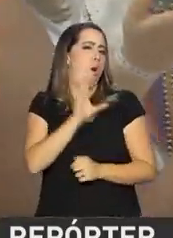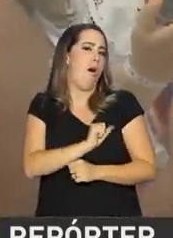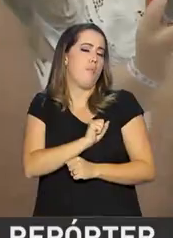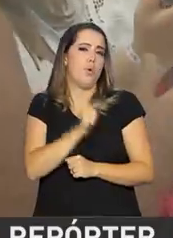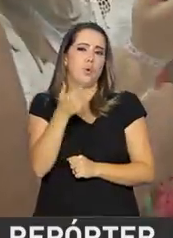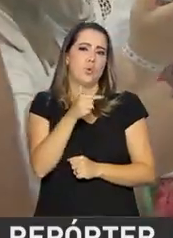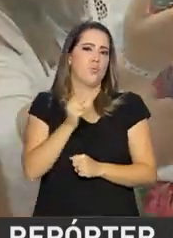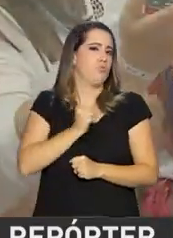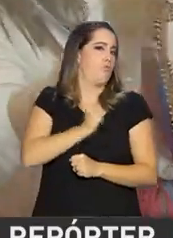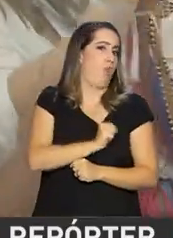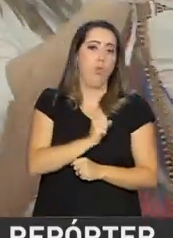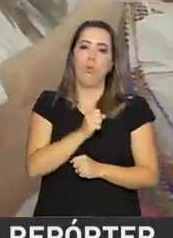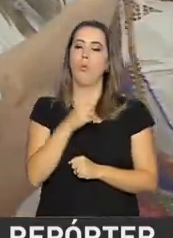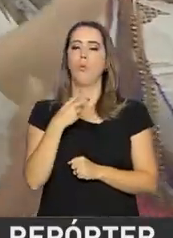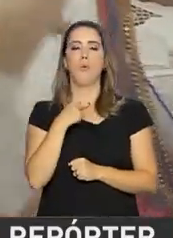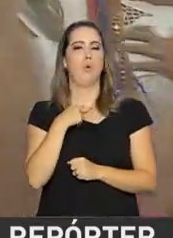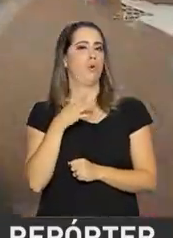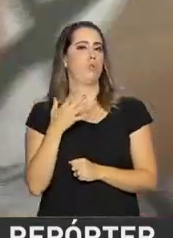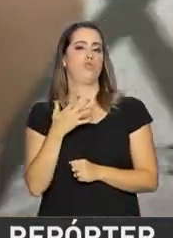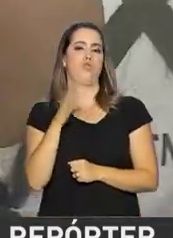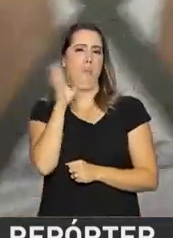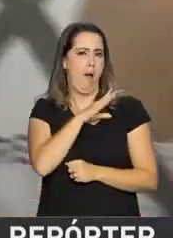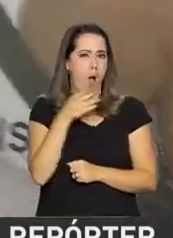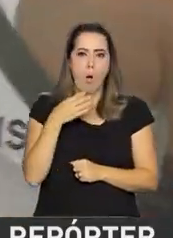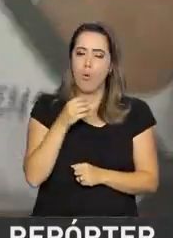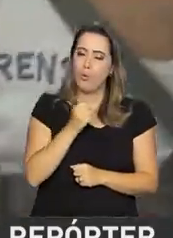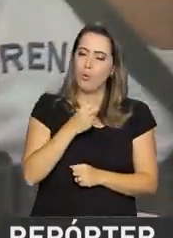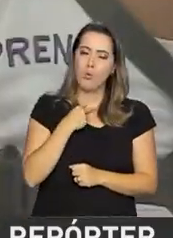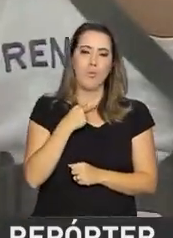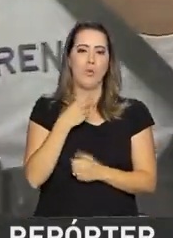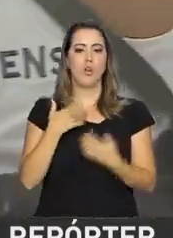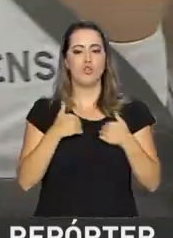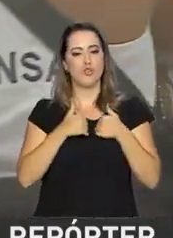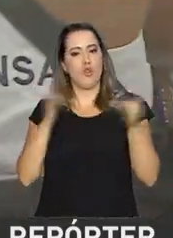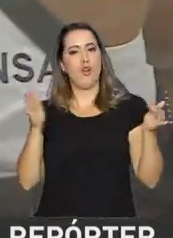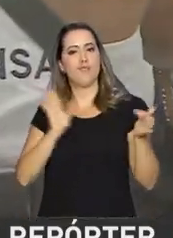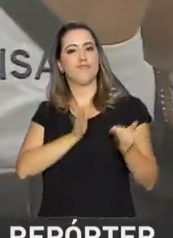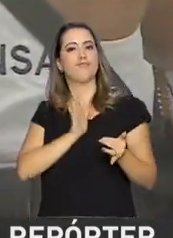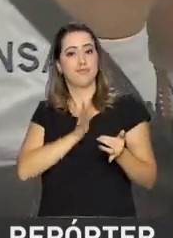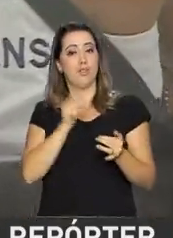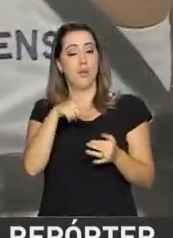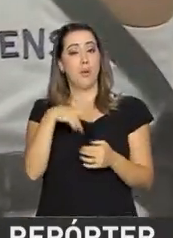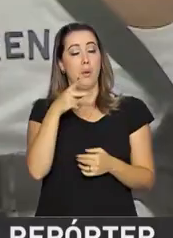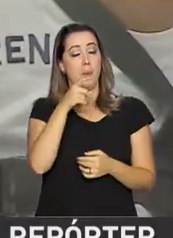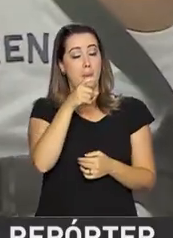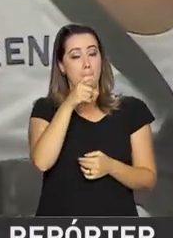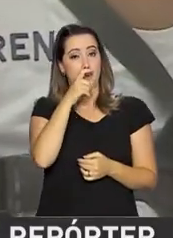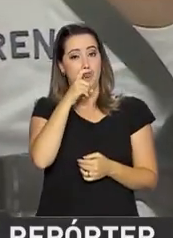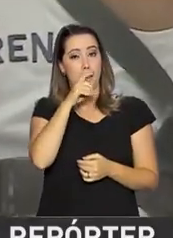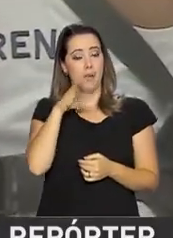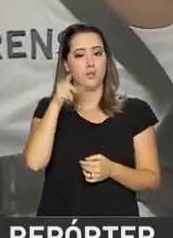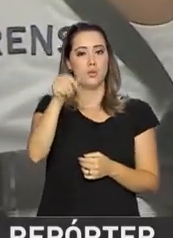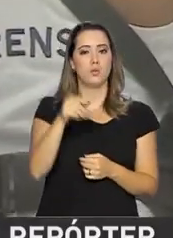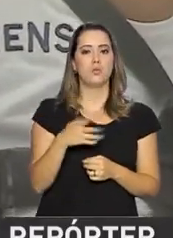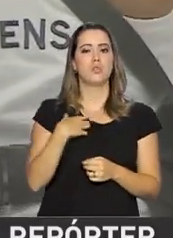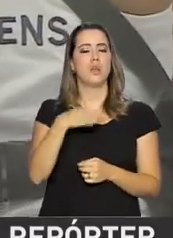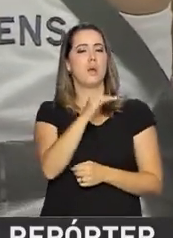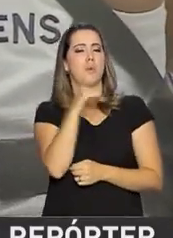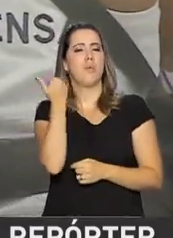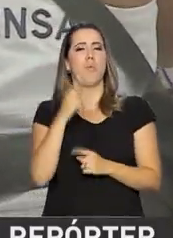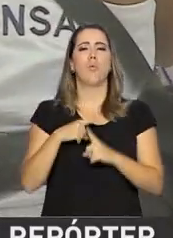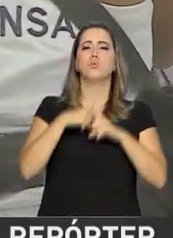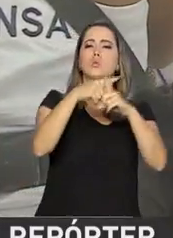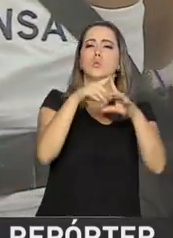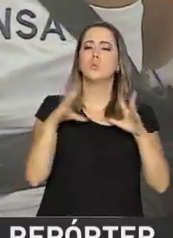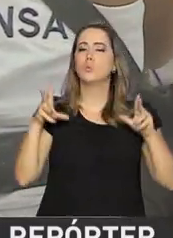sem ódio e sem maldade. Vim com o coração aberto, porque Ele é o Pai de todos. Ele morreu na cruz